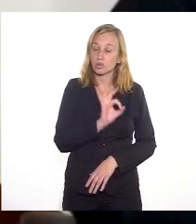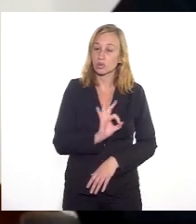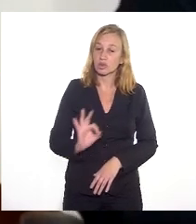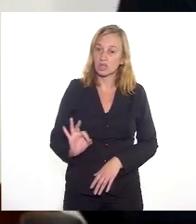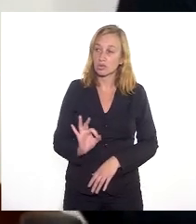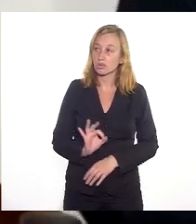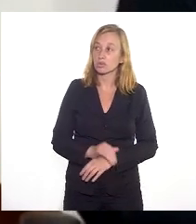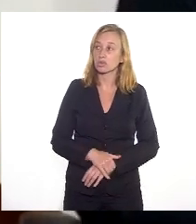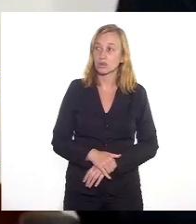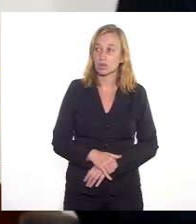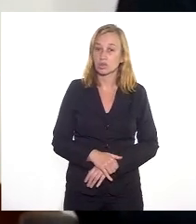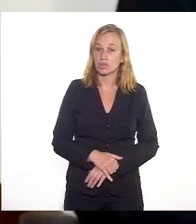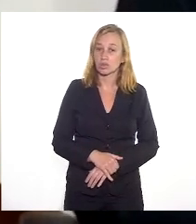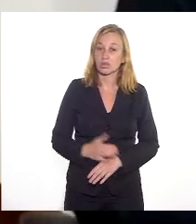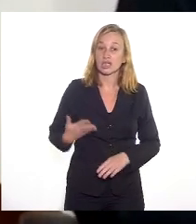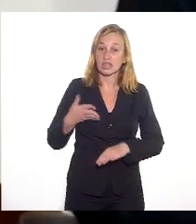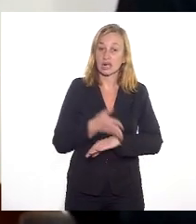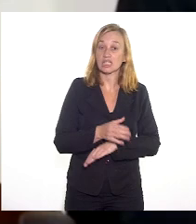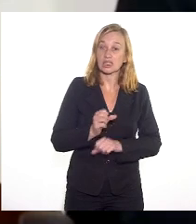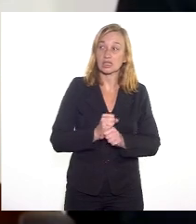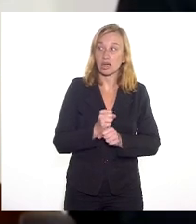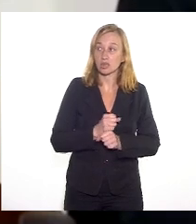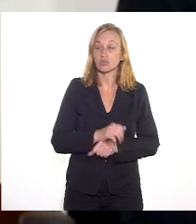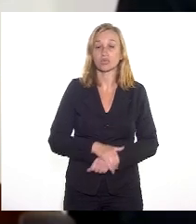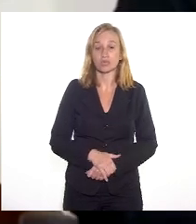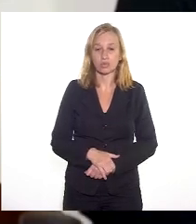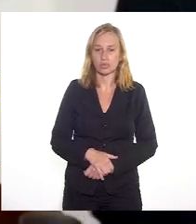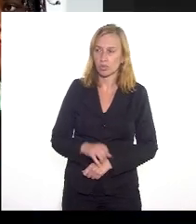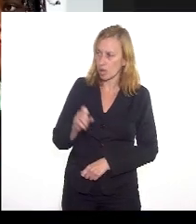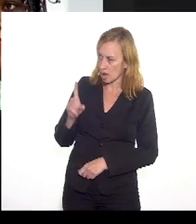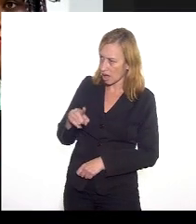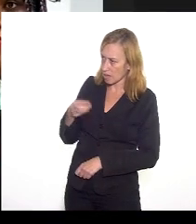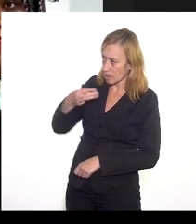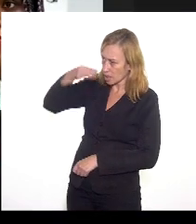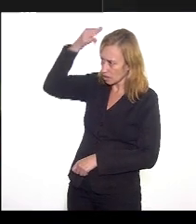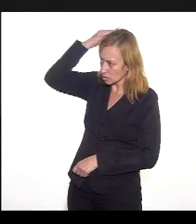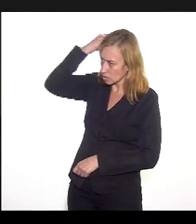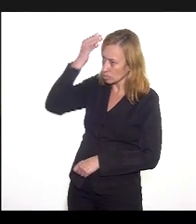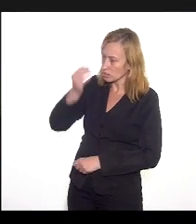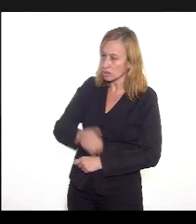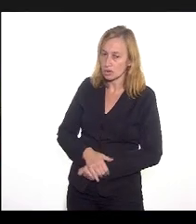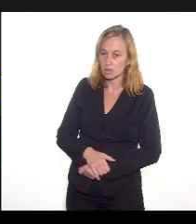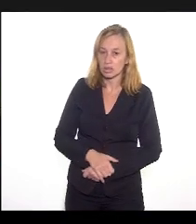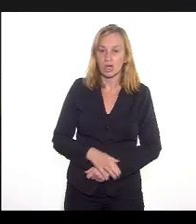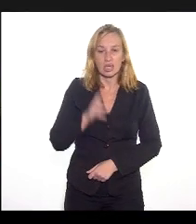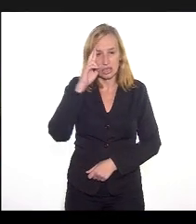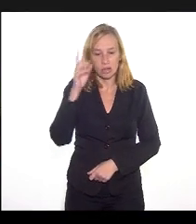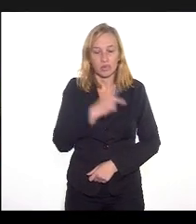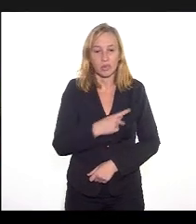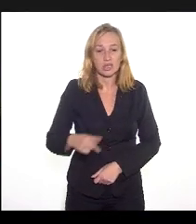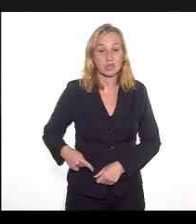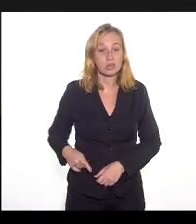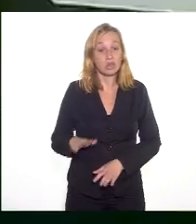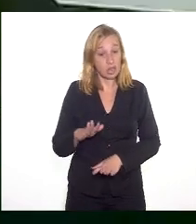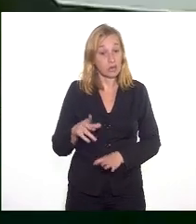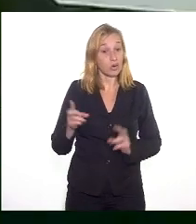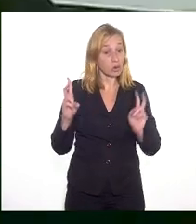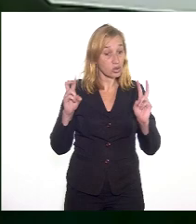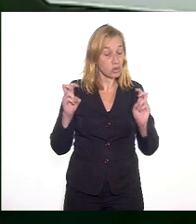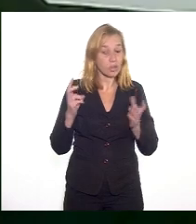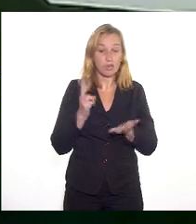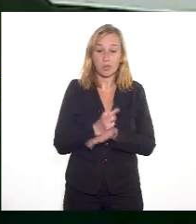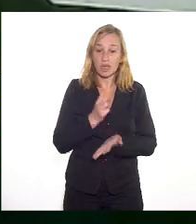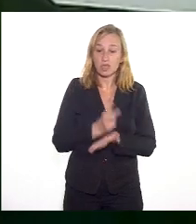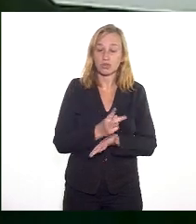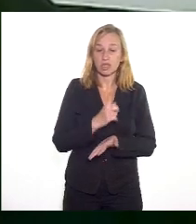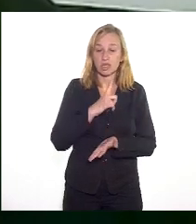meu, vão entrar esse ano. É isso, Márcio? Senhor presidente, essa é a questão, né? Mesmo que a